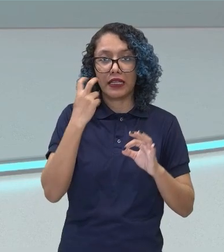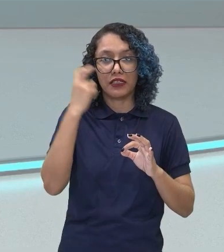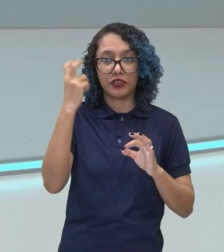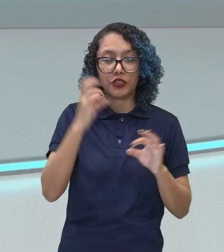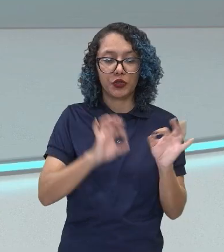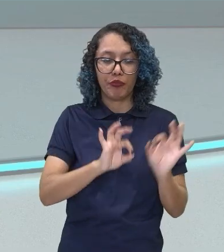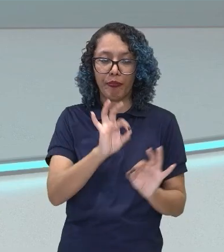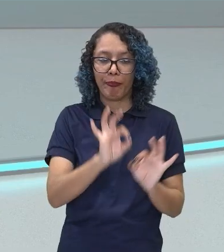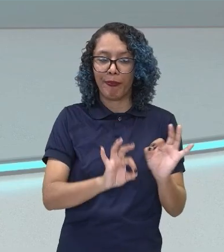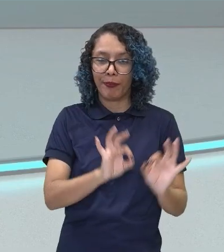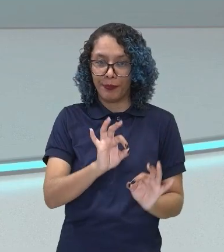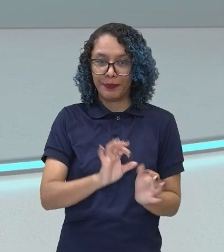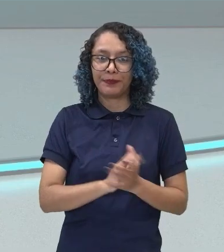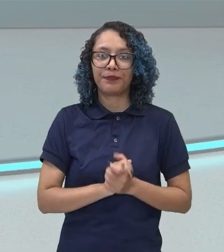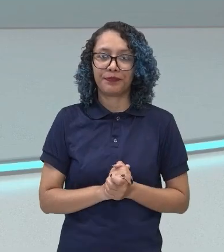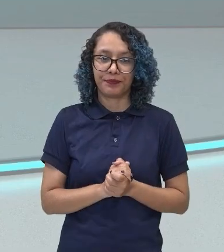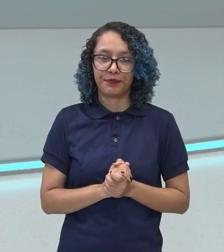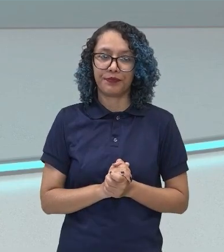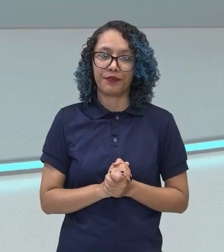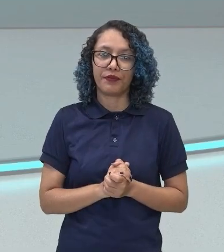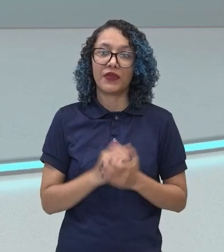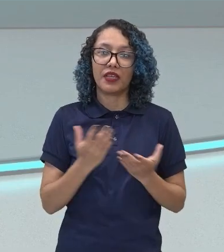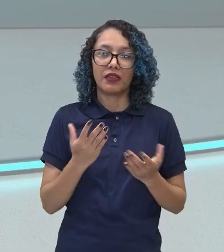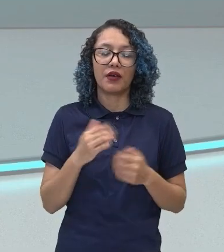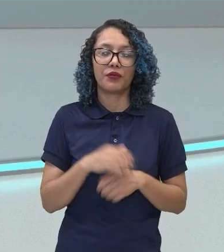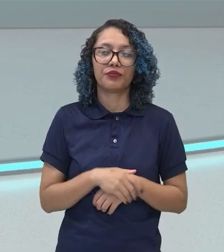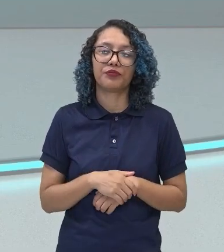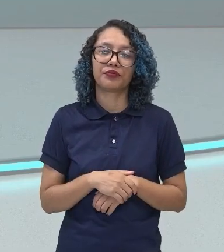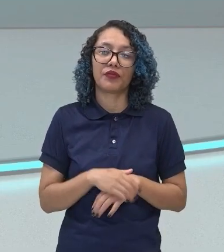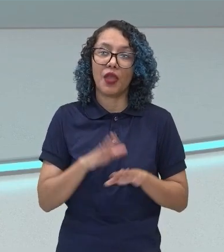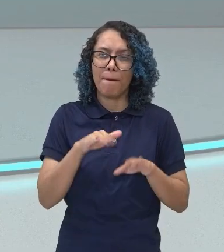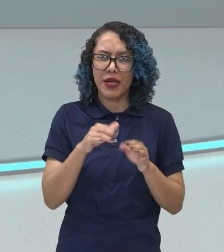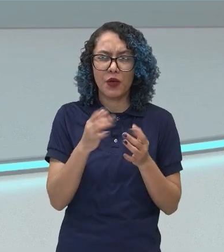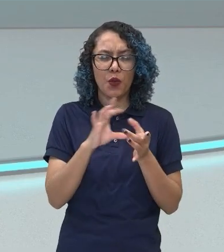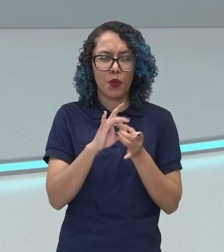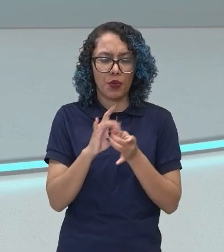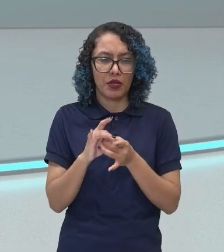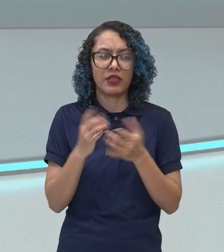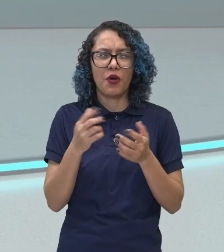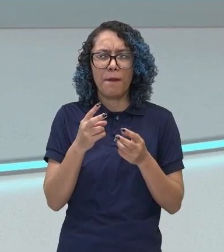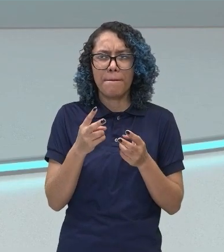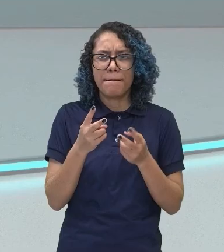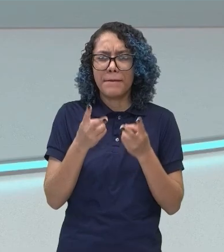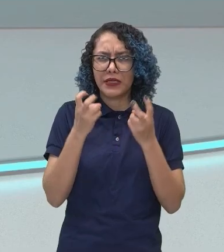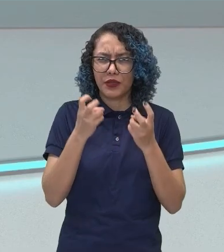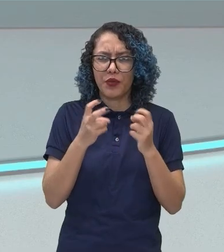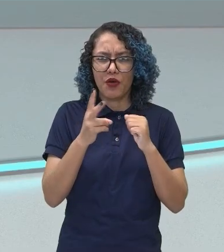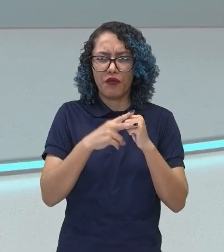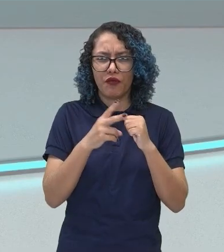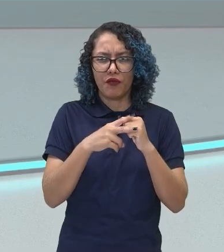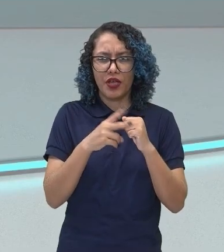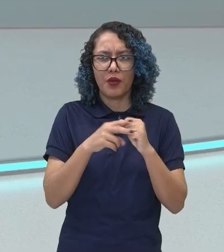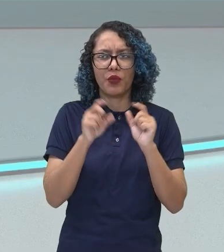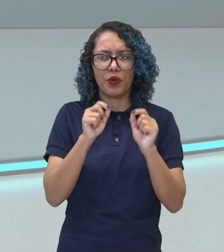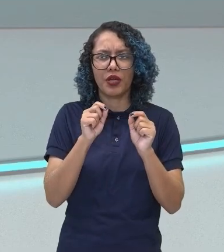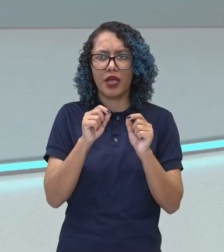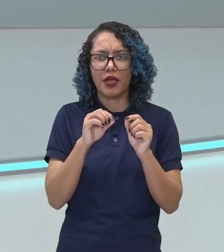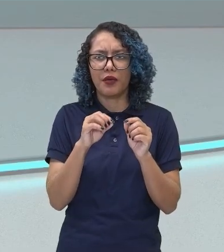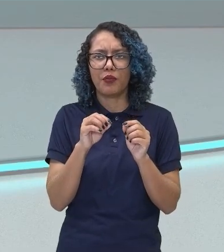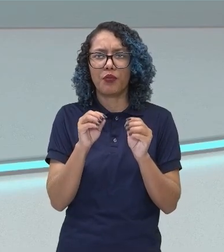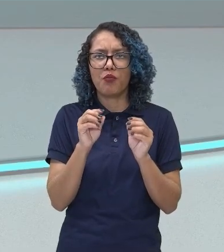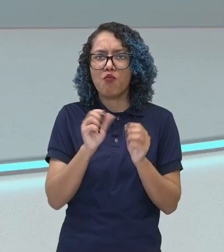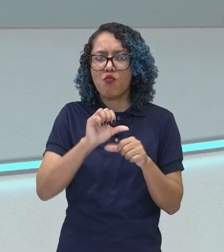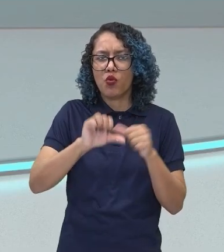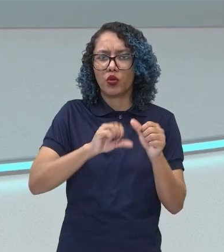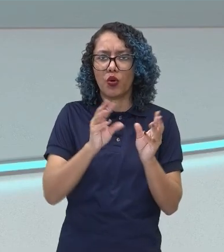tá certo? Ou eu estou, a depender aí do contexto. Perceberam que o verbo to be, que significa ser ou estar, ele mudou para am?